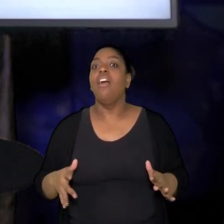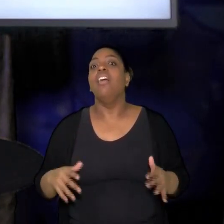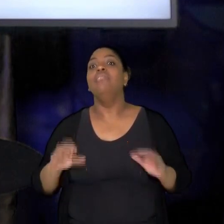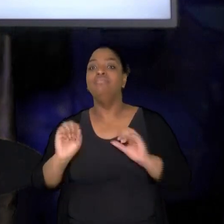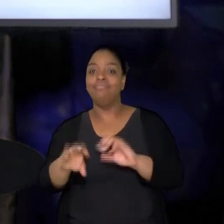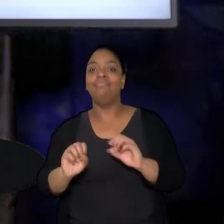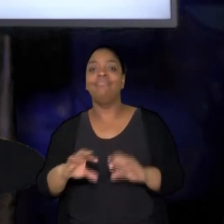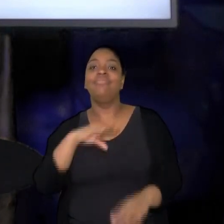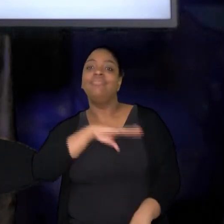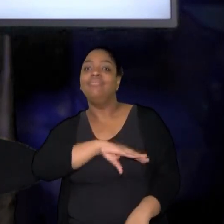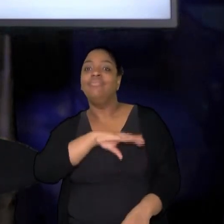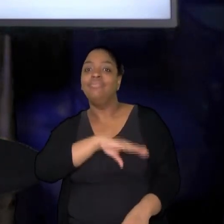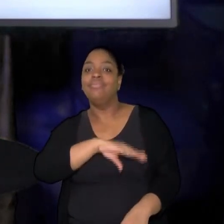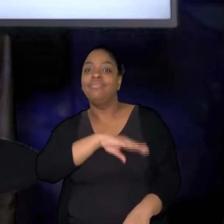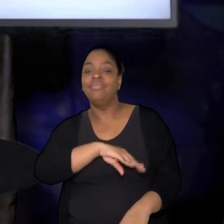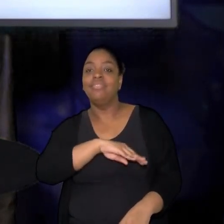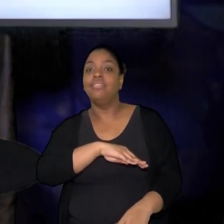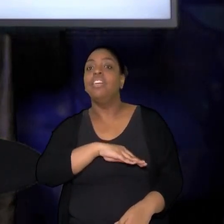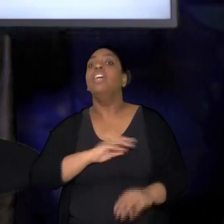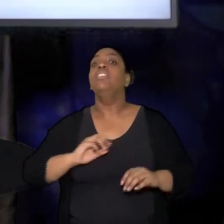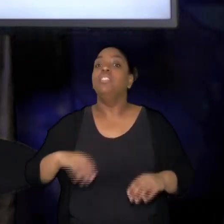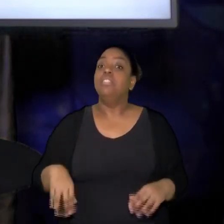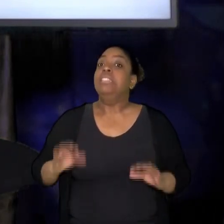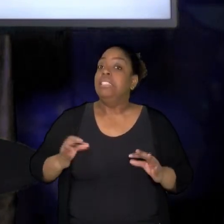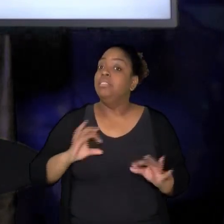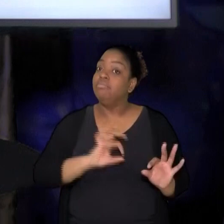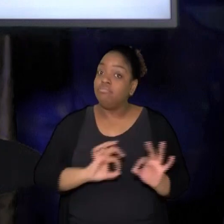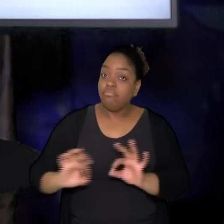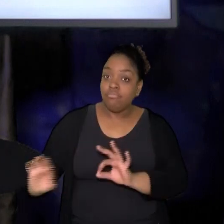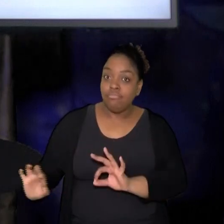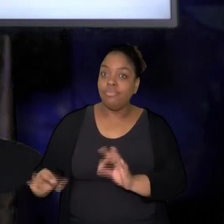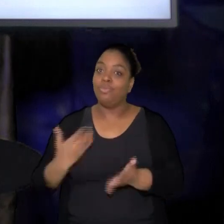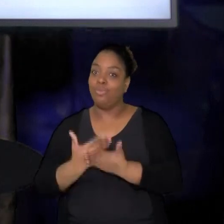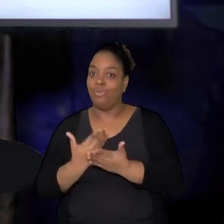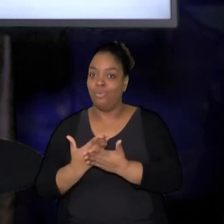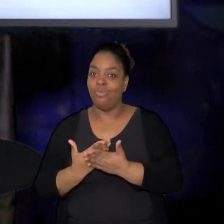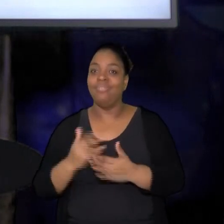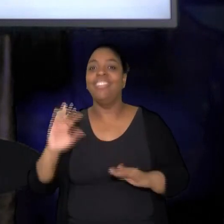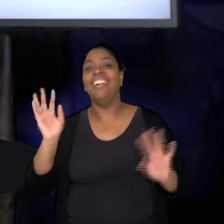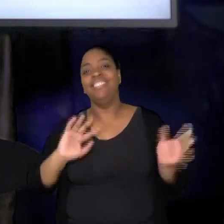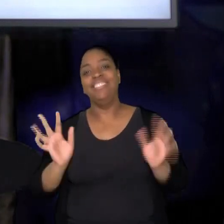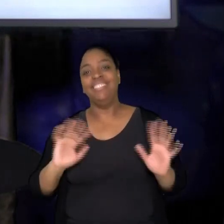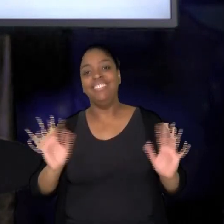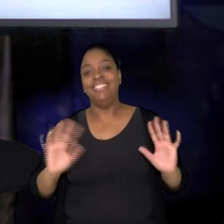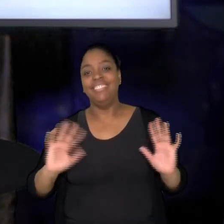portuguesa. Continuem estudando muito e até a próxima!